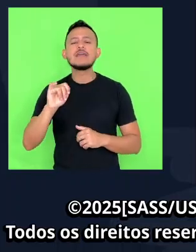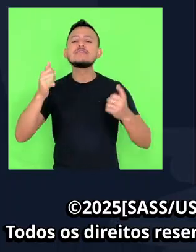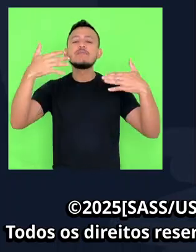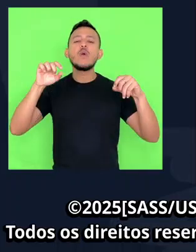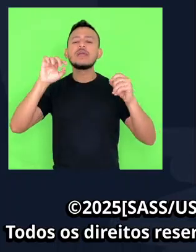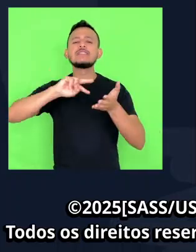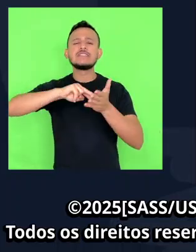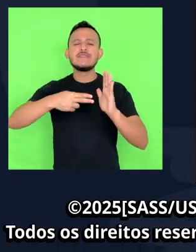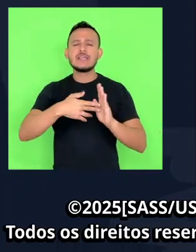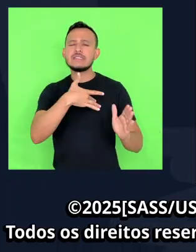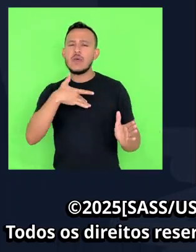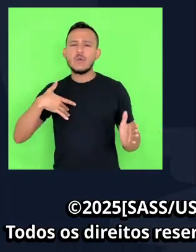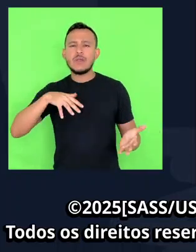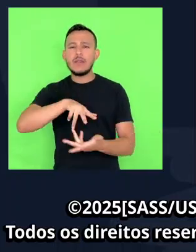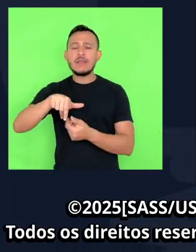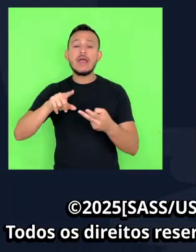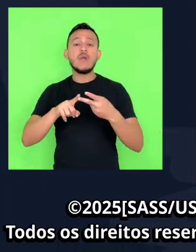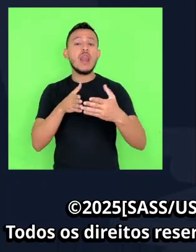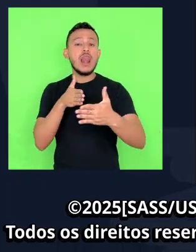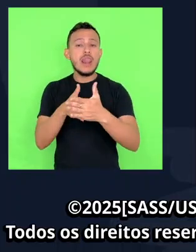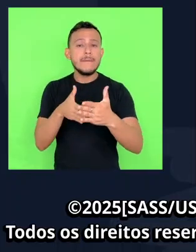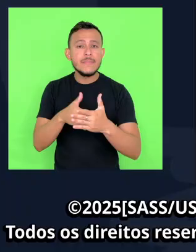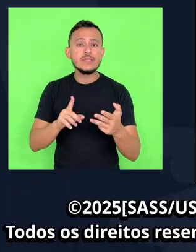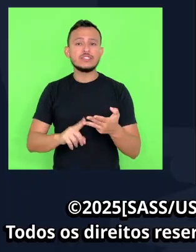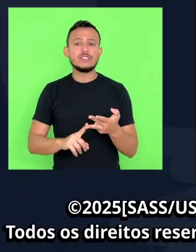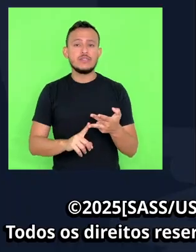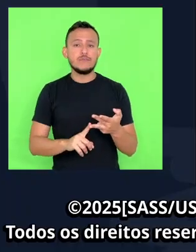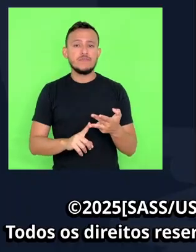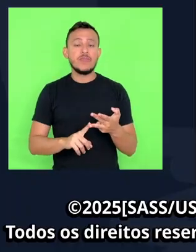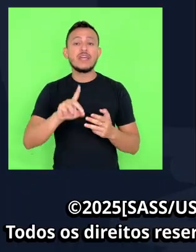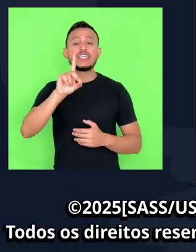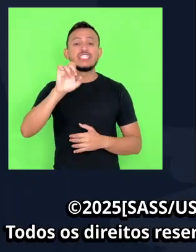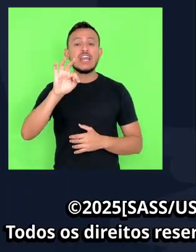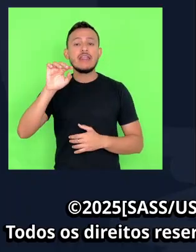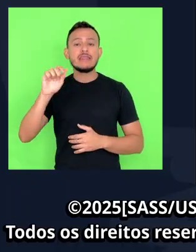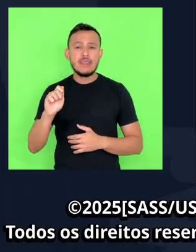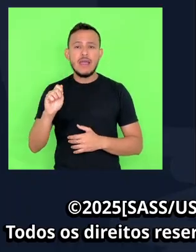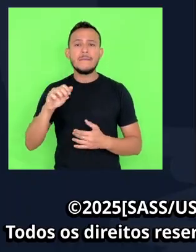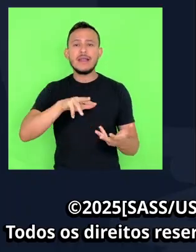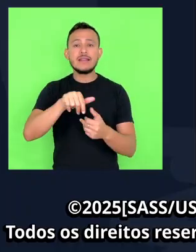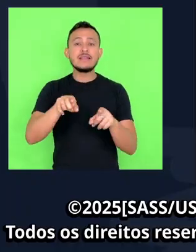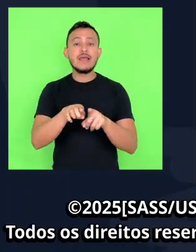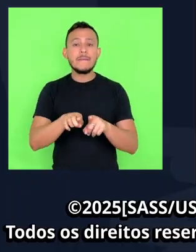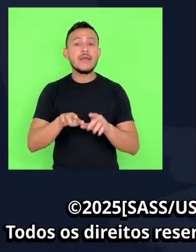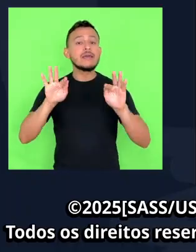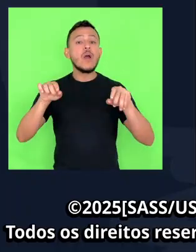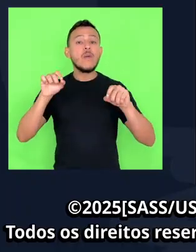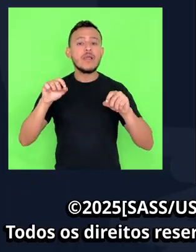é saúde planetária, falar dos limites planetários, da dieta planetária, e vamos finalizar com